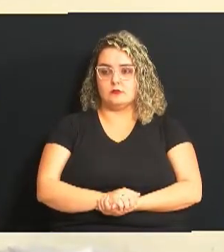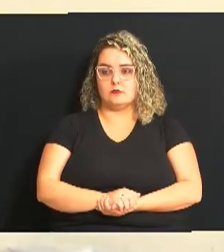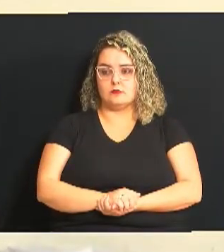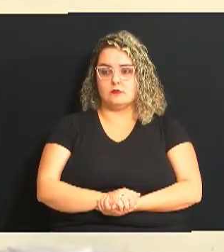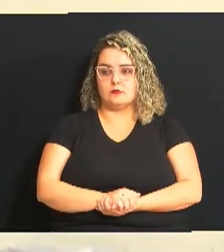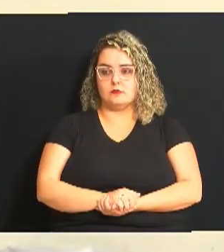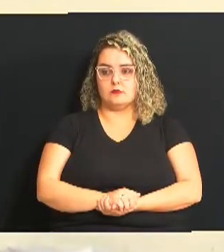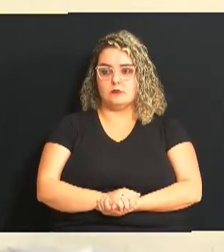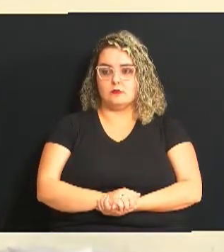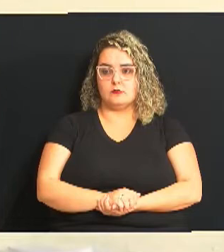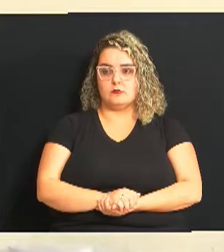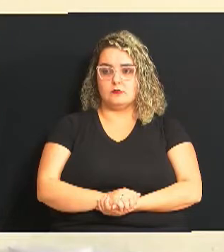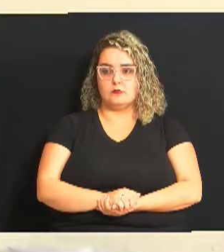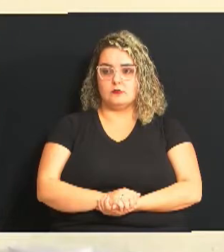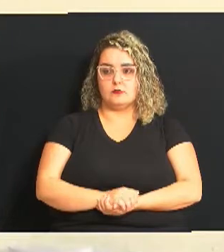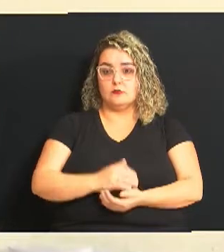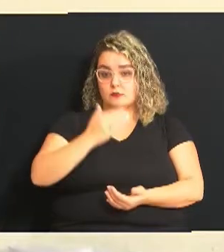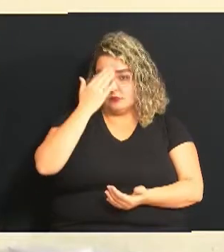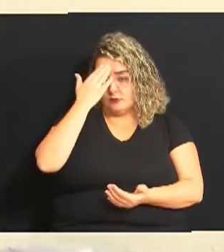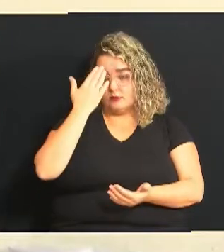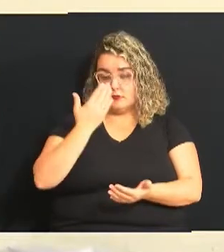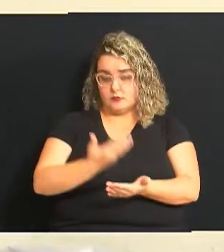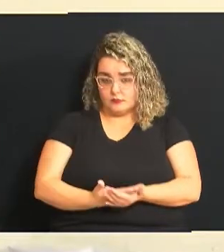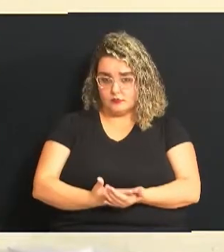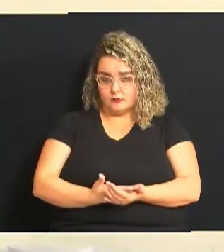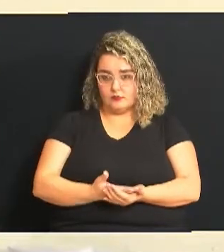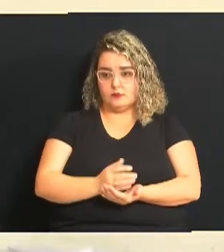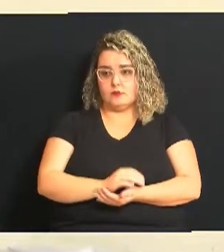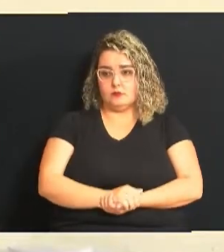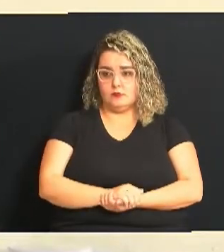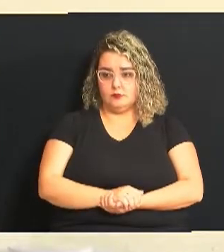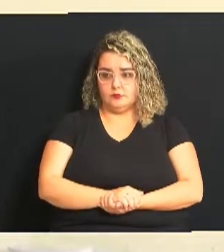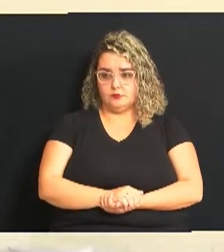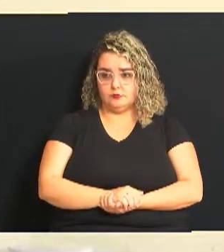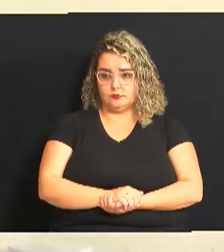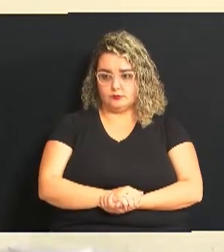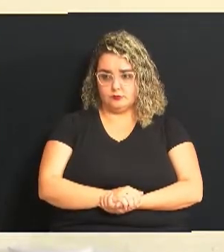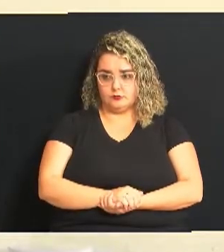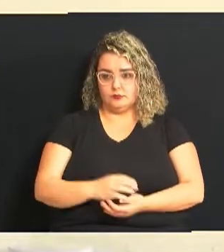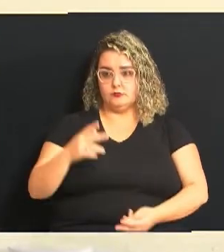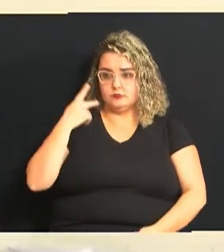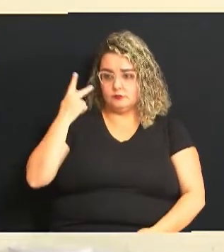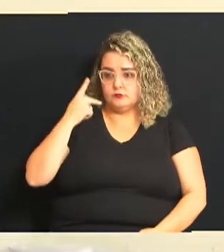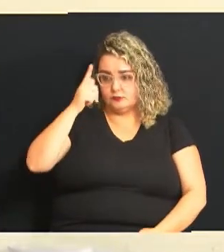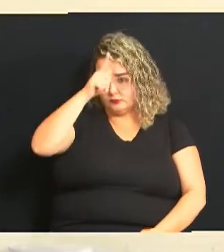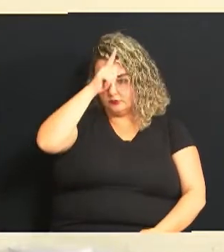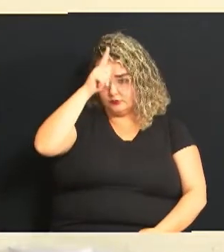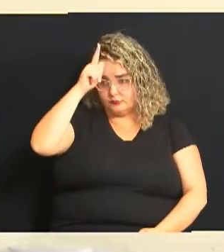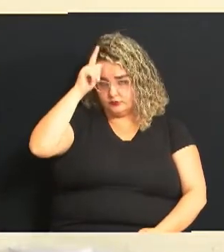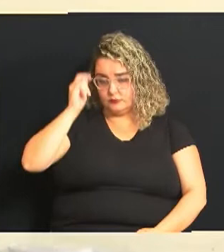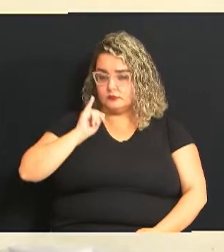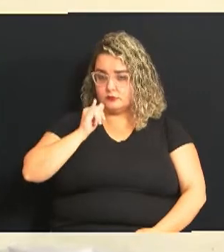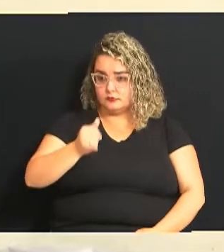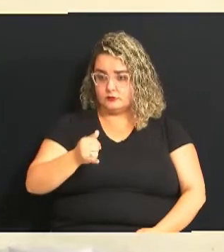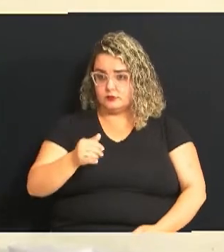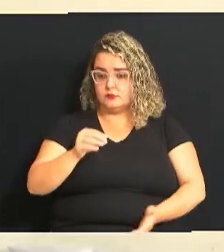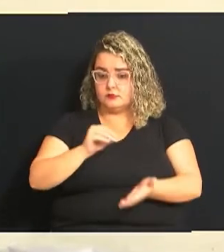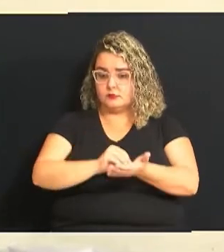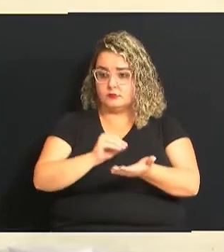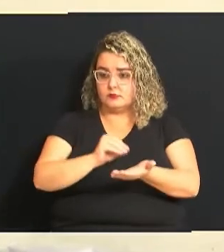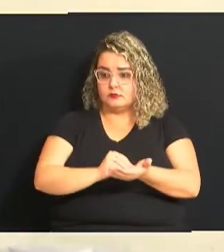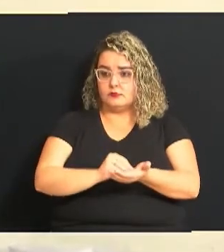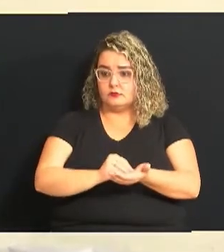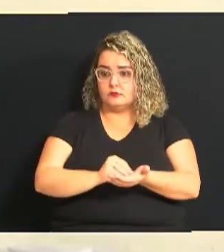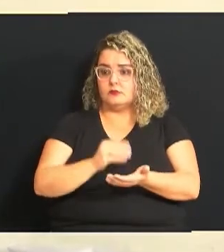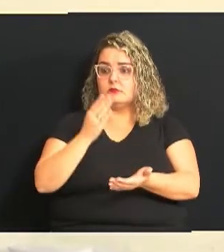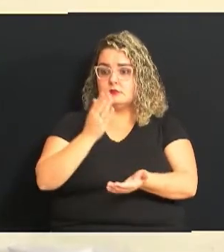mas acredito que foi o que o vereador Peta falou, faltou a gente